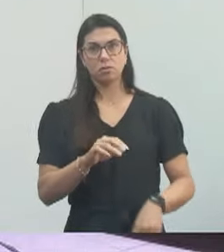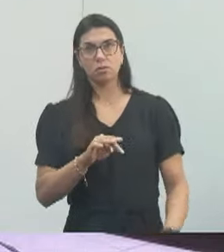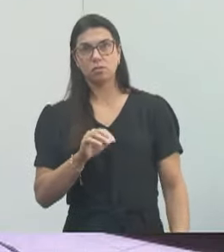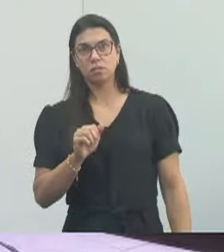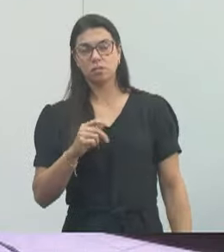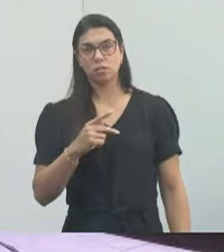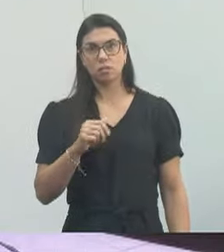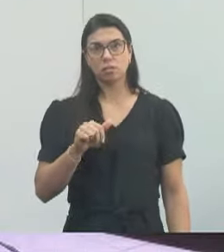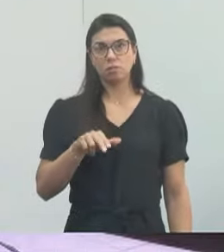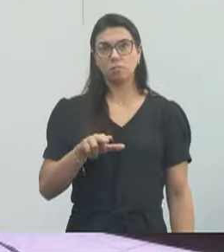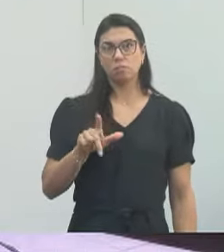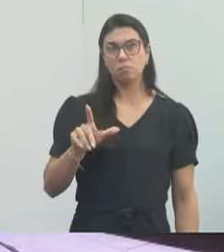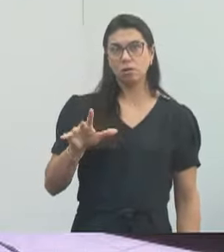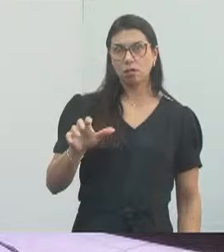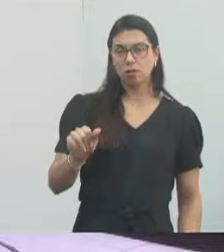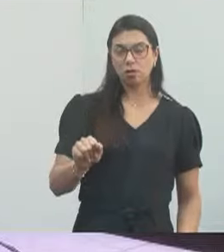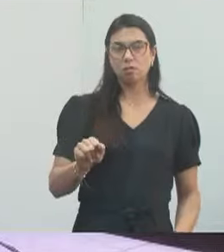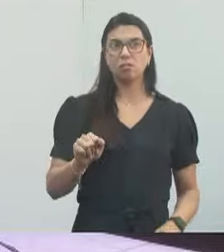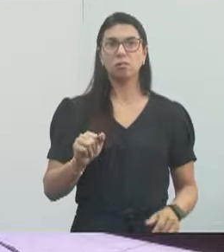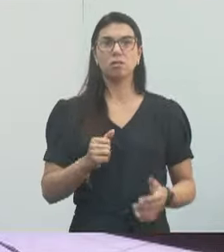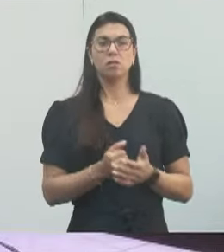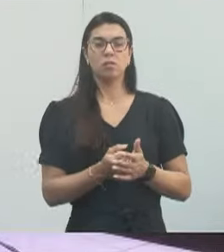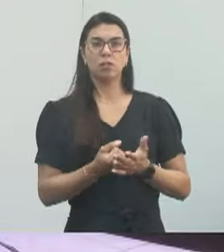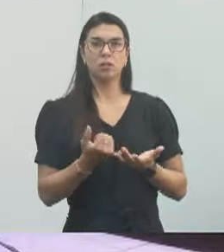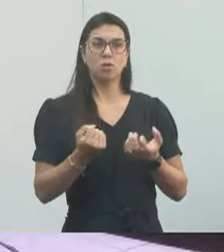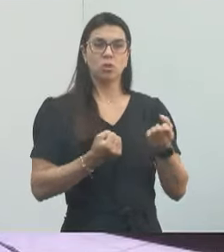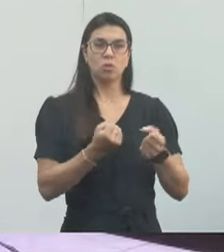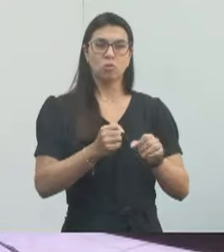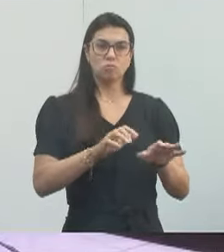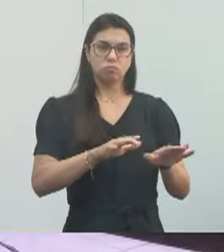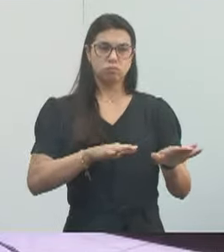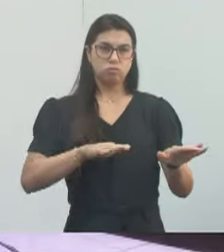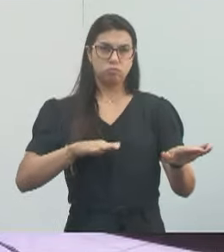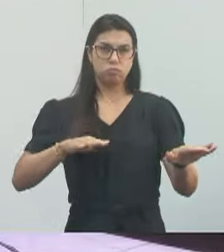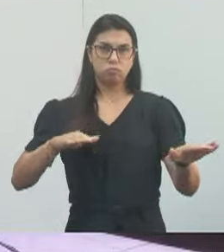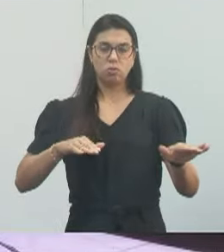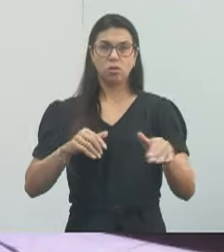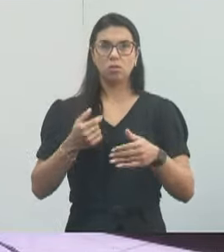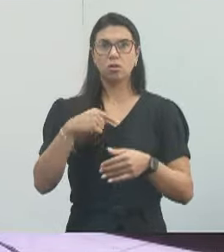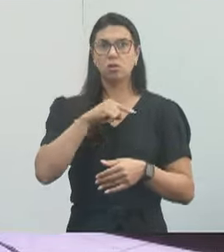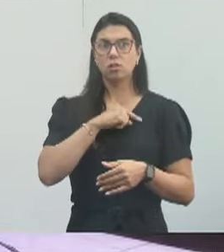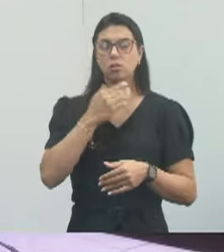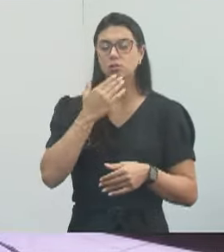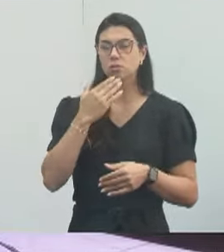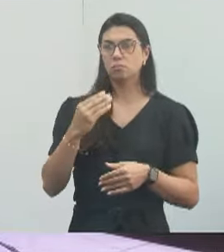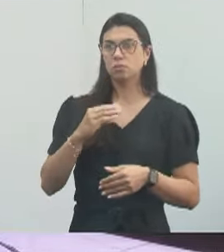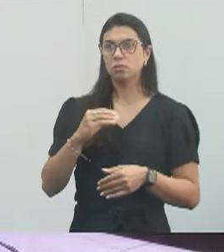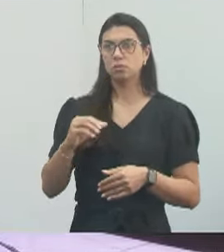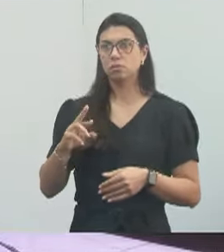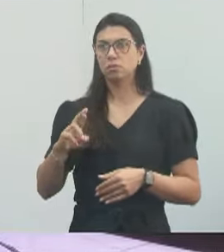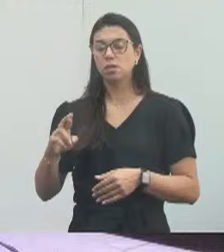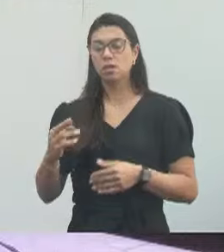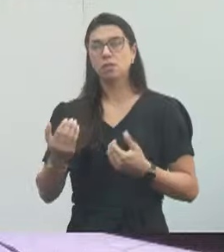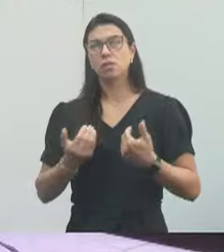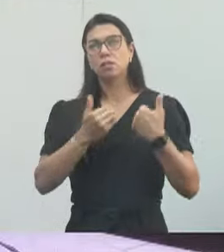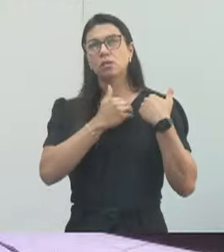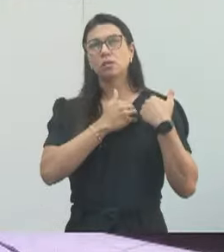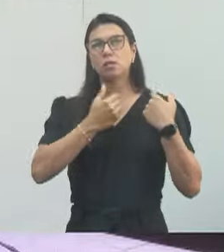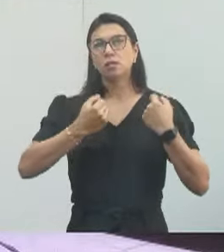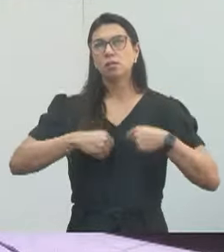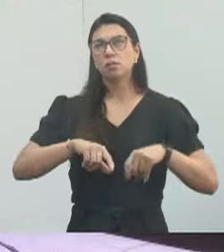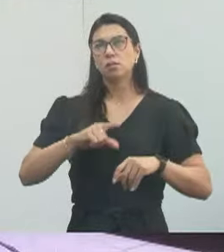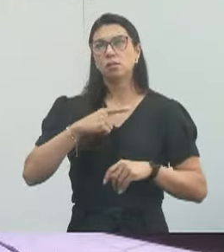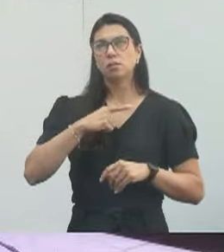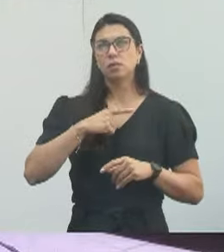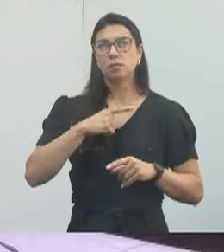variante de atul varga a mesma coisa então a gente tá cobrando aí da CCR Nova Dutra né Um pouquinho mais de responsabilidade porque foi